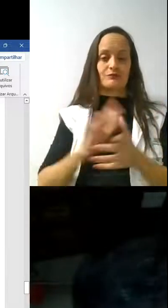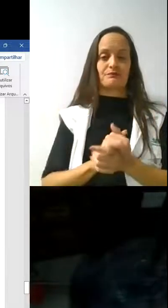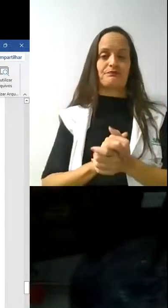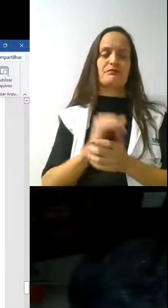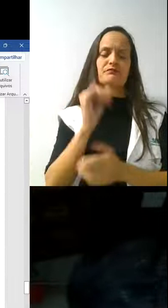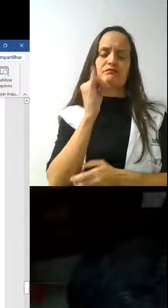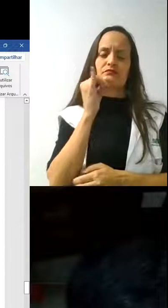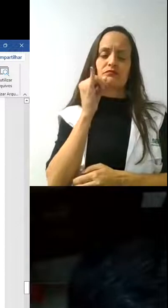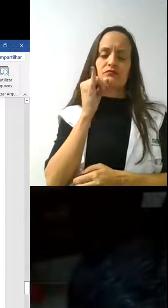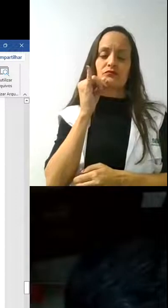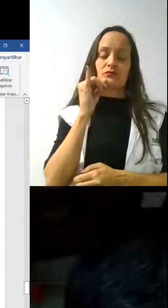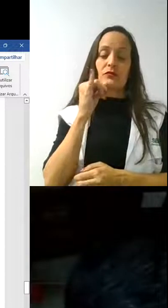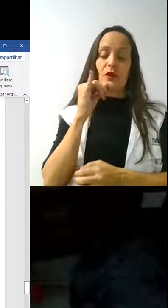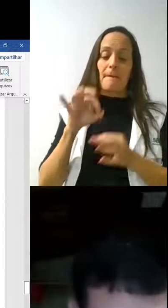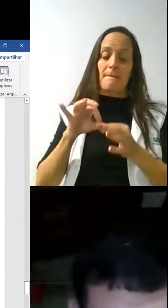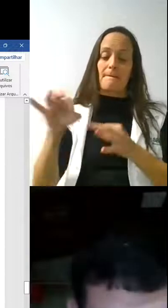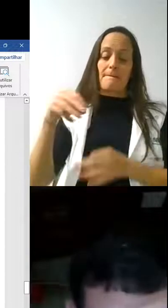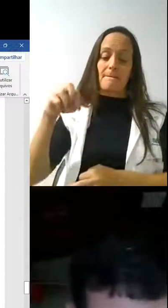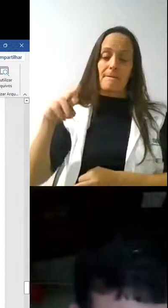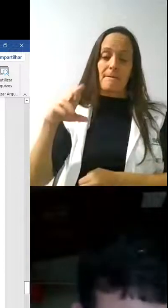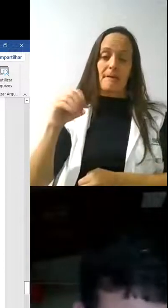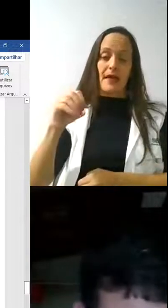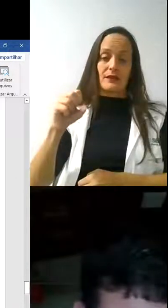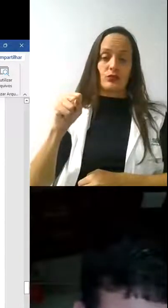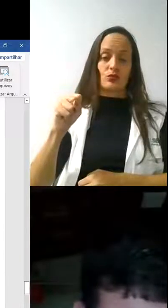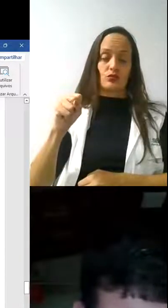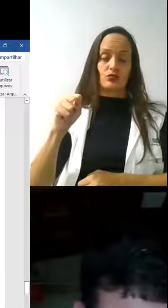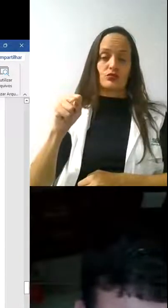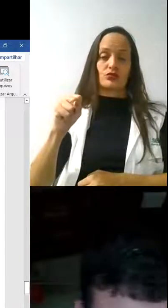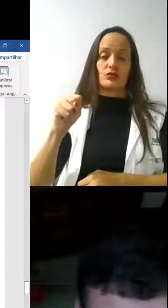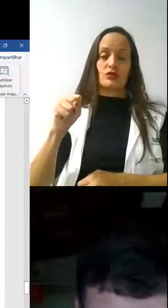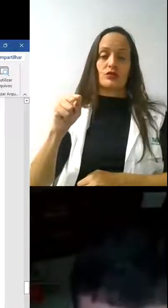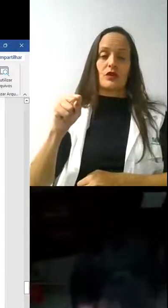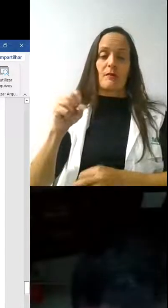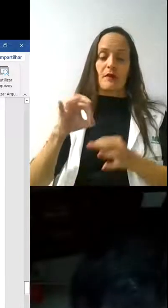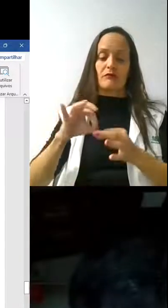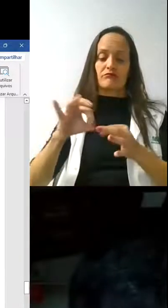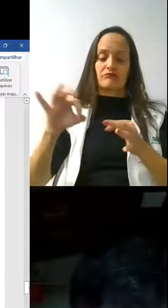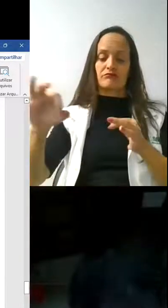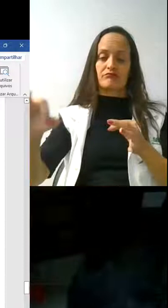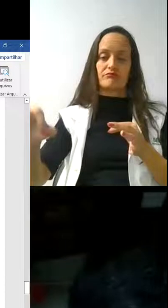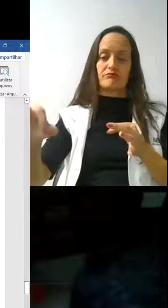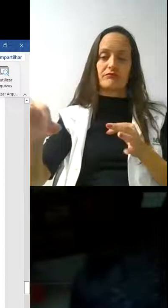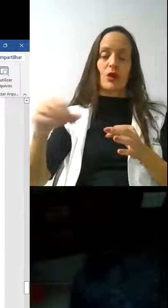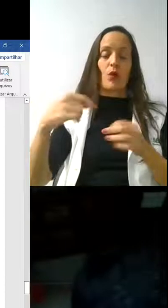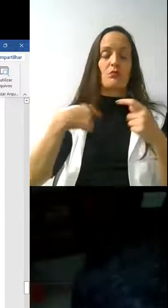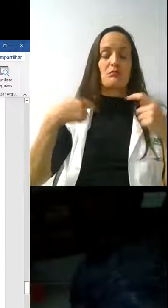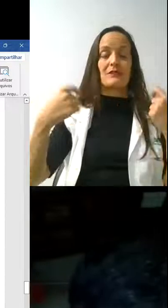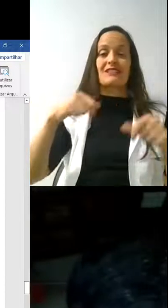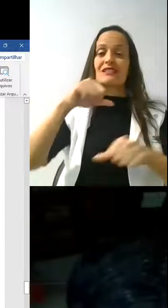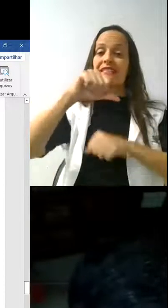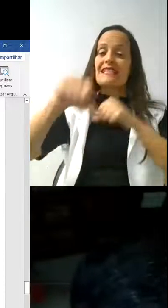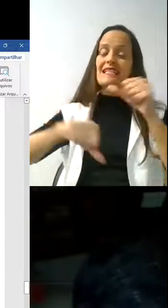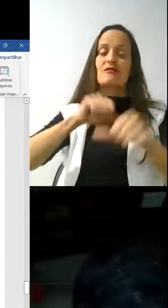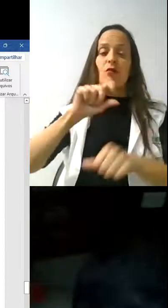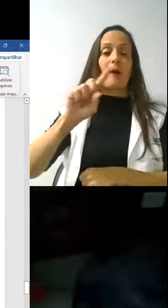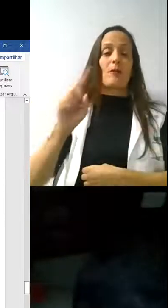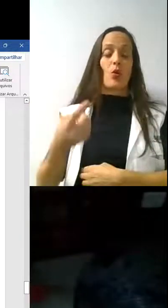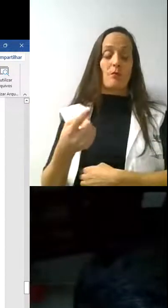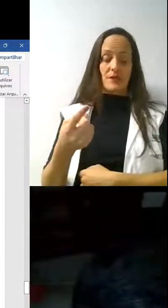metro para milímetro, se eu quero converter o valor em metros para milímetros, eu divido por 1000. Agora, se eu quiser